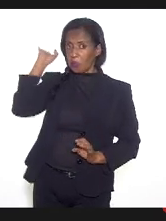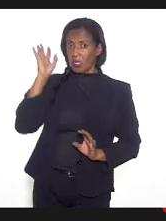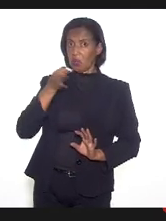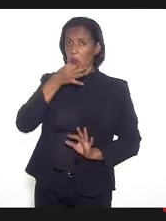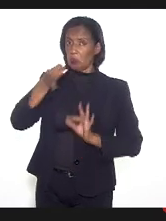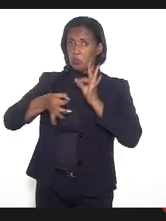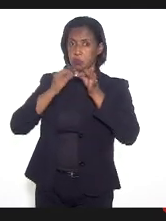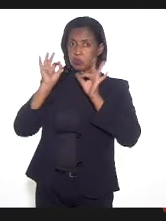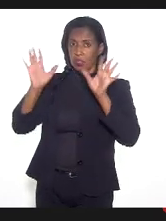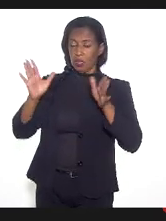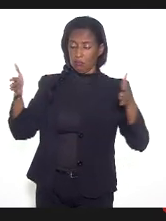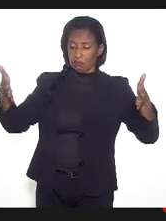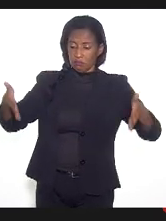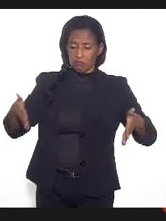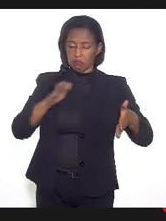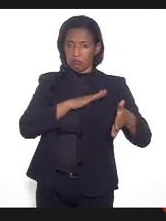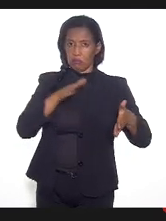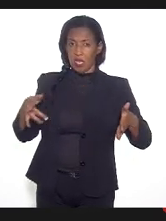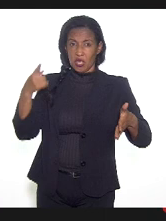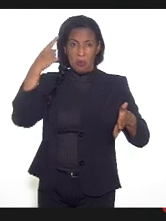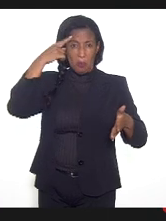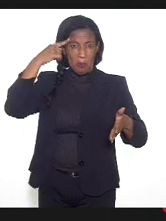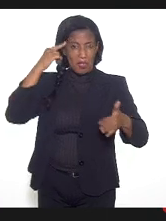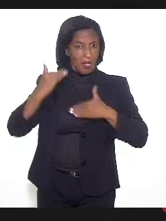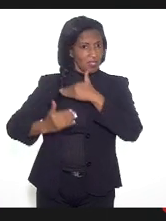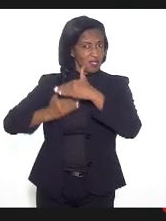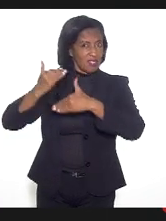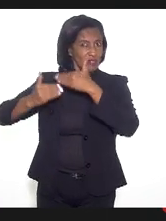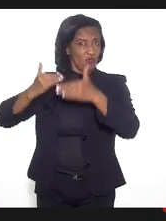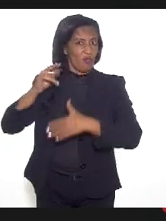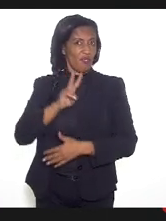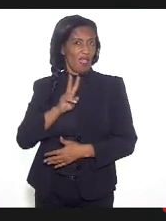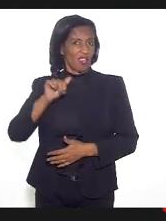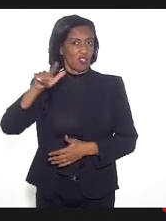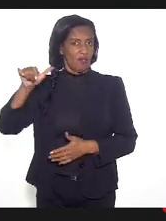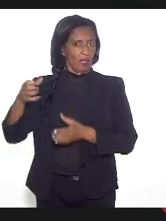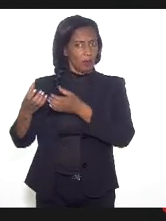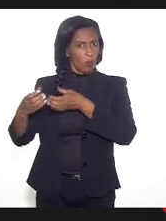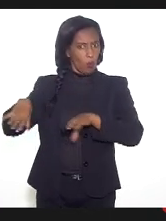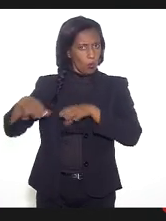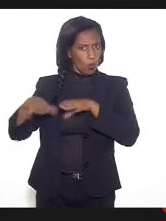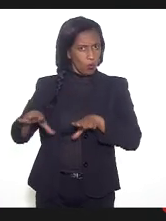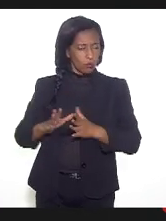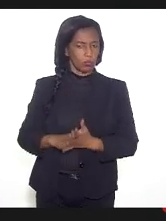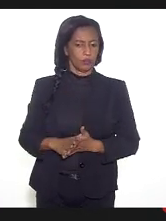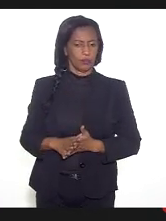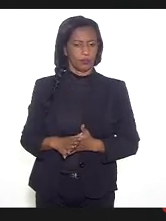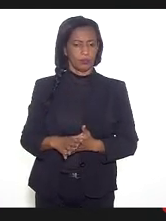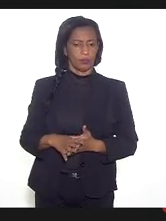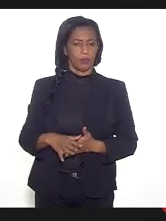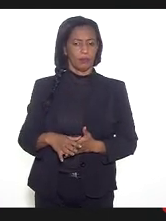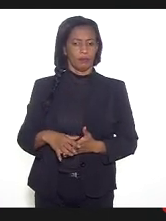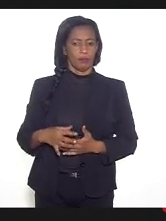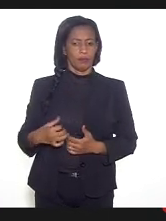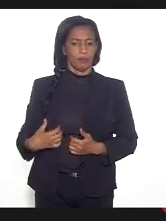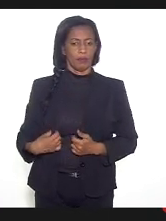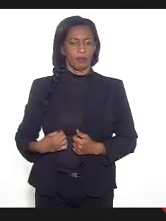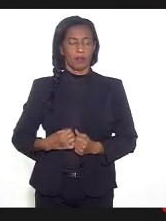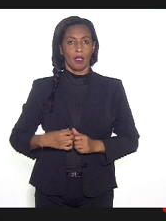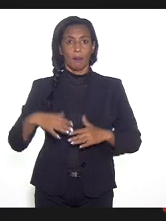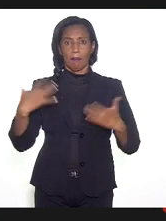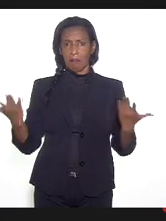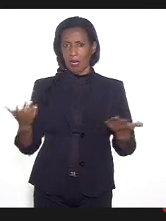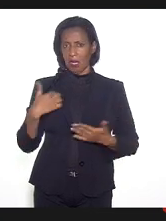acho que a gente pode começar a pensar a desenvolver as vagas para os concursos. Então, para não me alongar